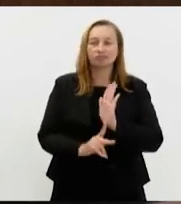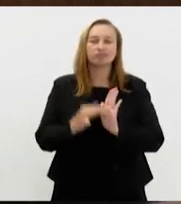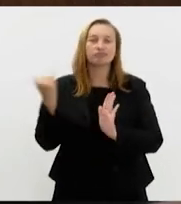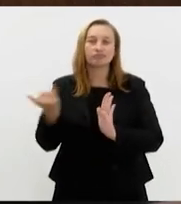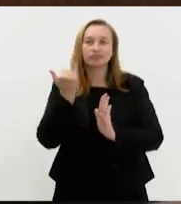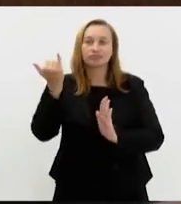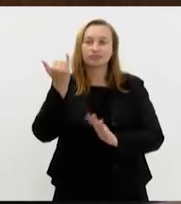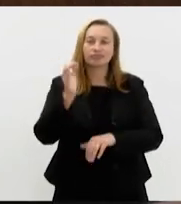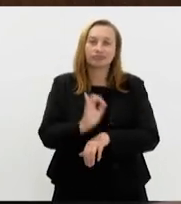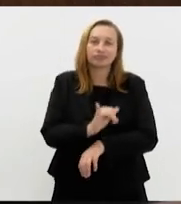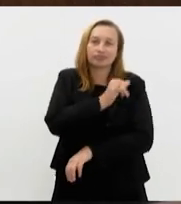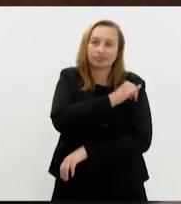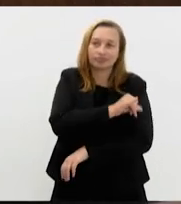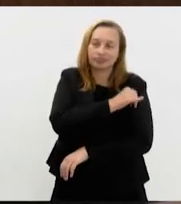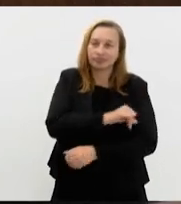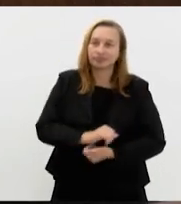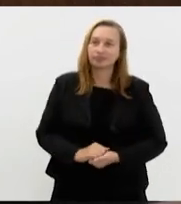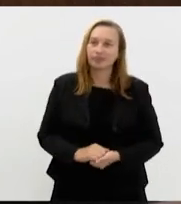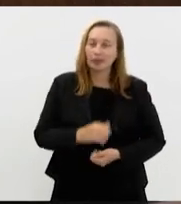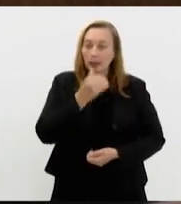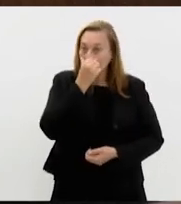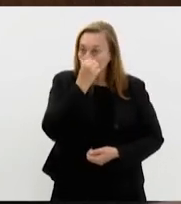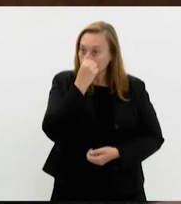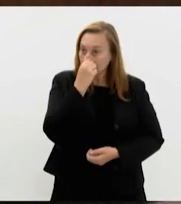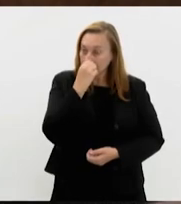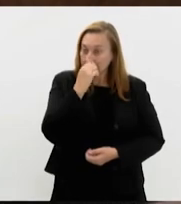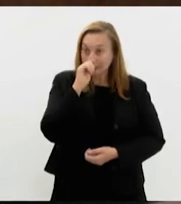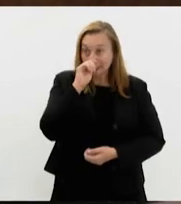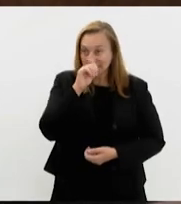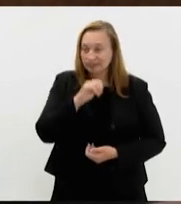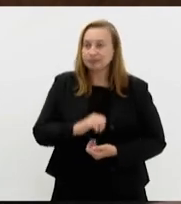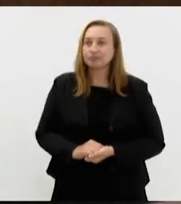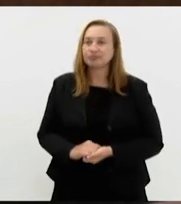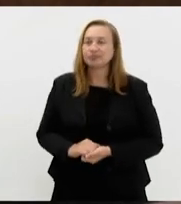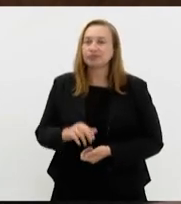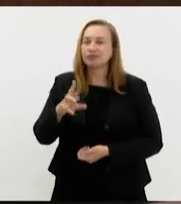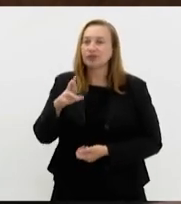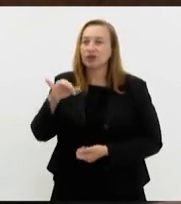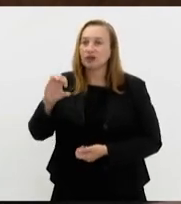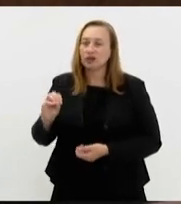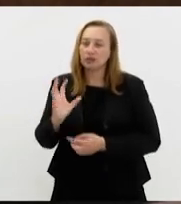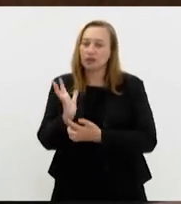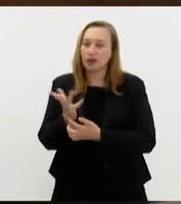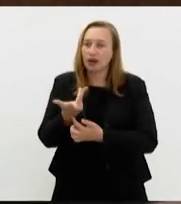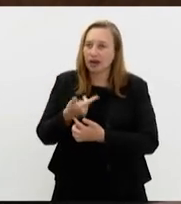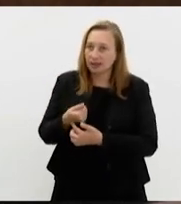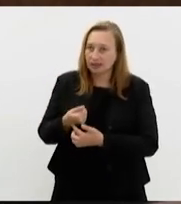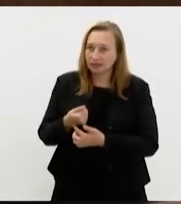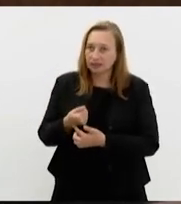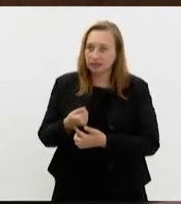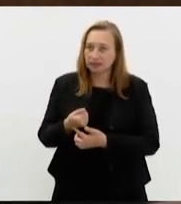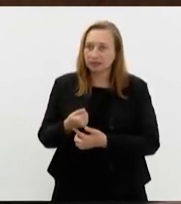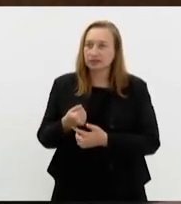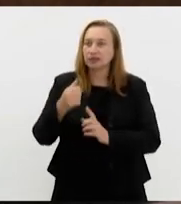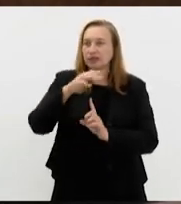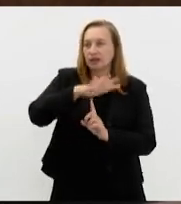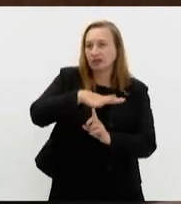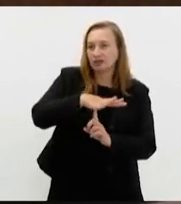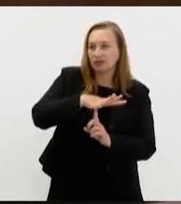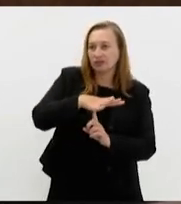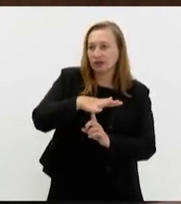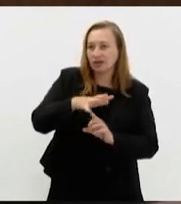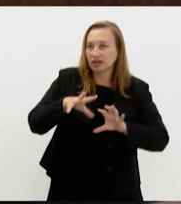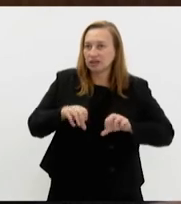nosso Estado do Rio de Janeiro. A Rio Artes Manuais é uma feira de artesanato